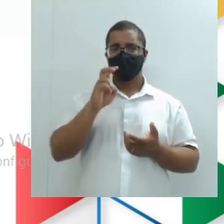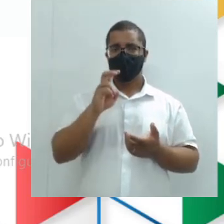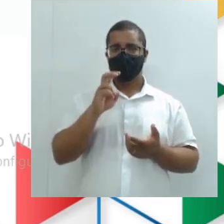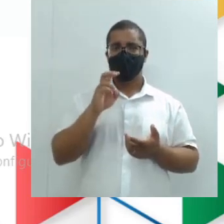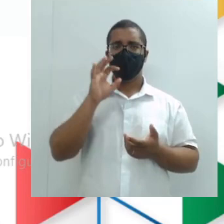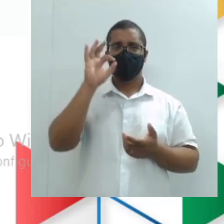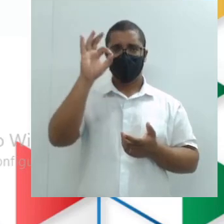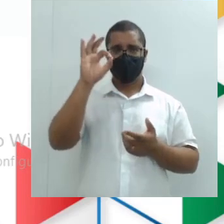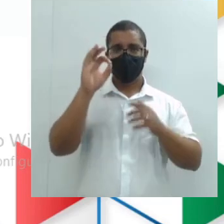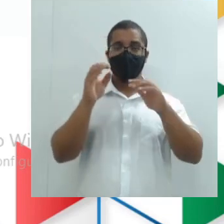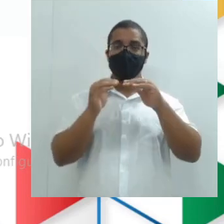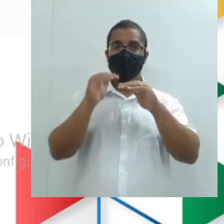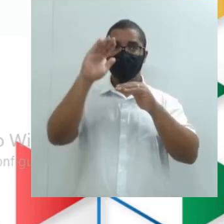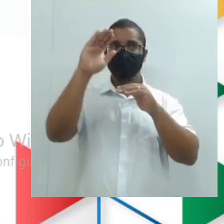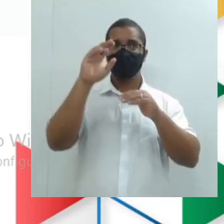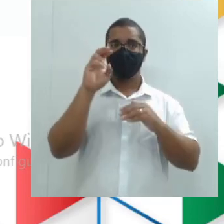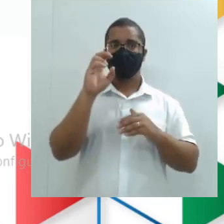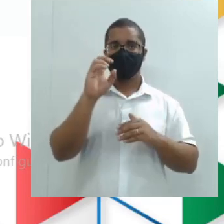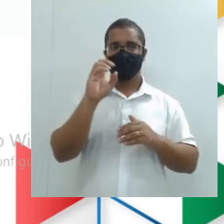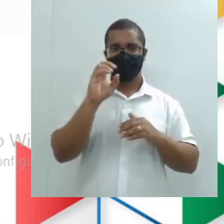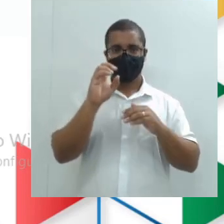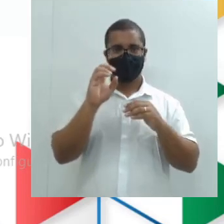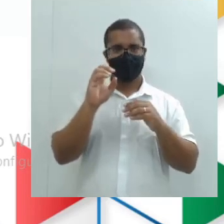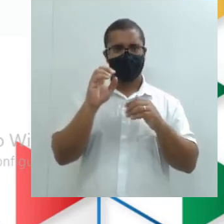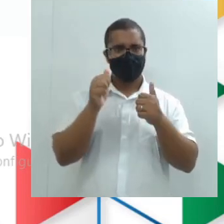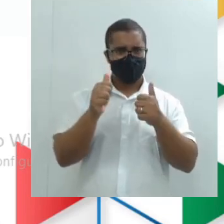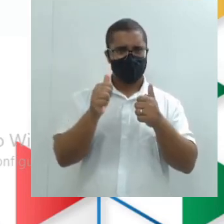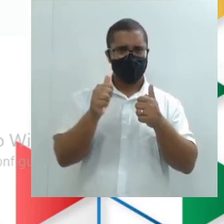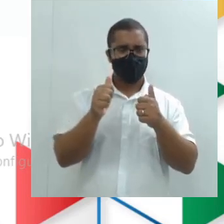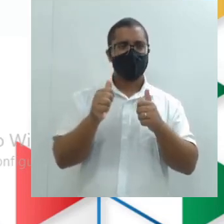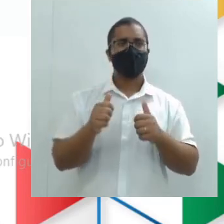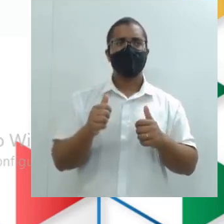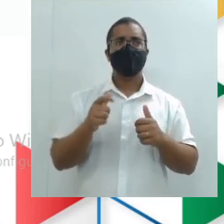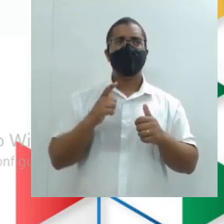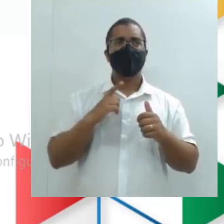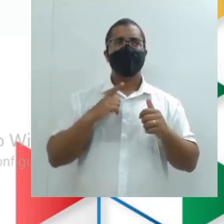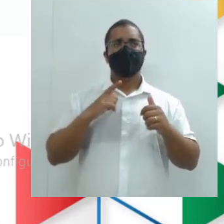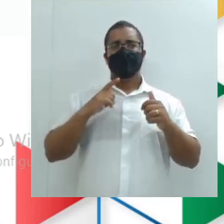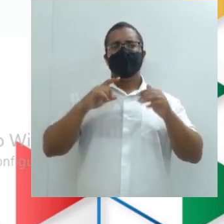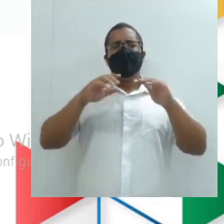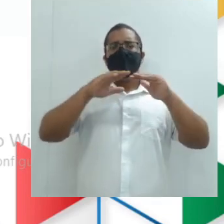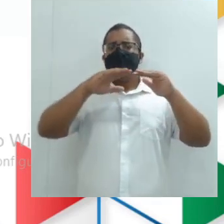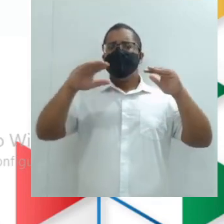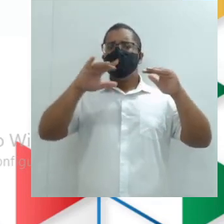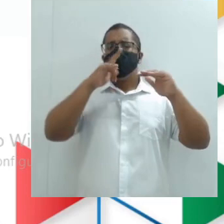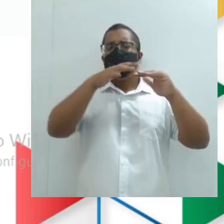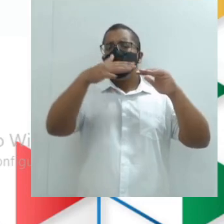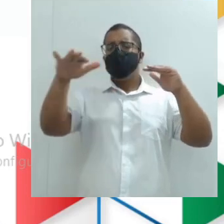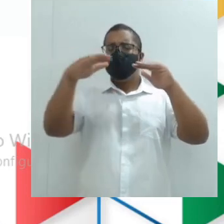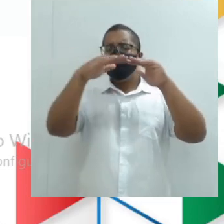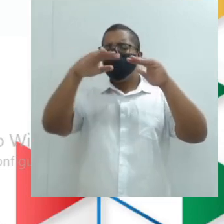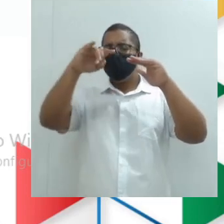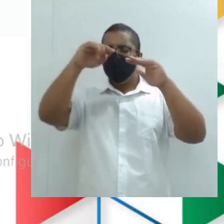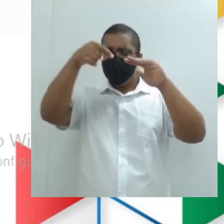responder. Presta bem atenção, vou colocar bem claro, tá? Abaixo do nível do mar, só pode ser menos